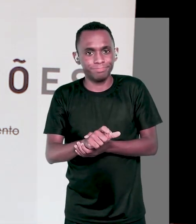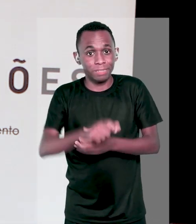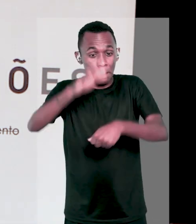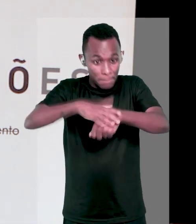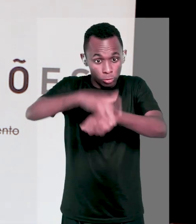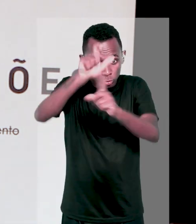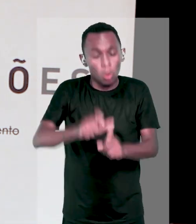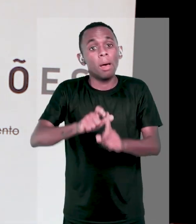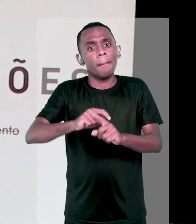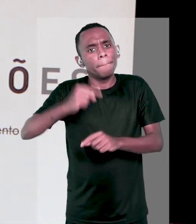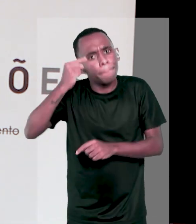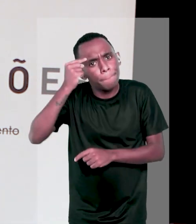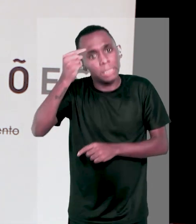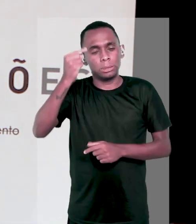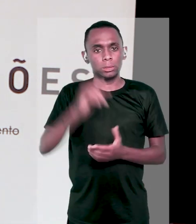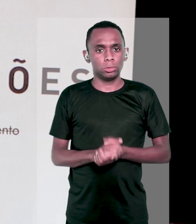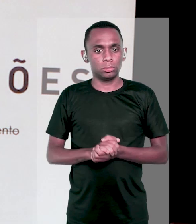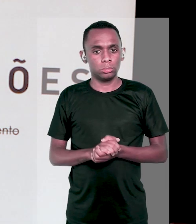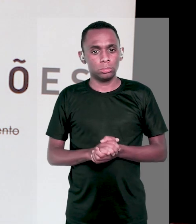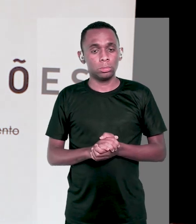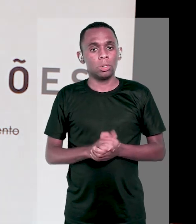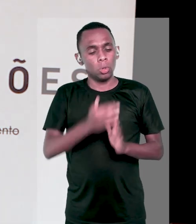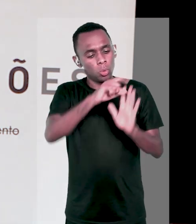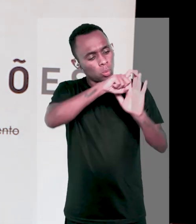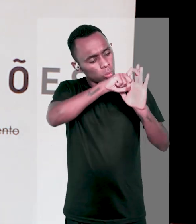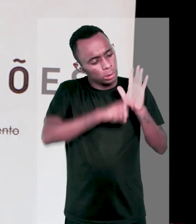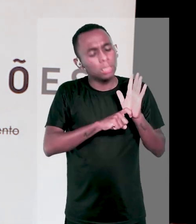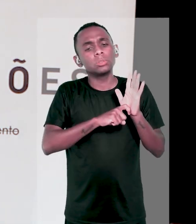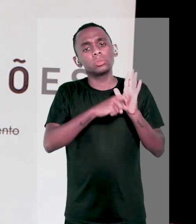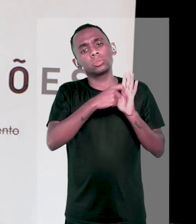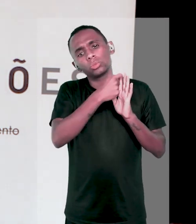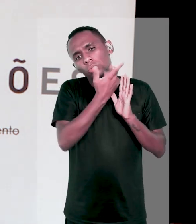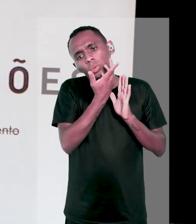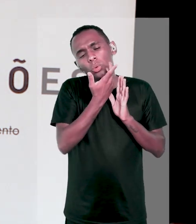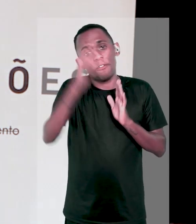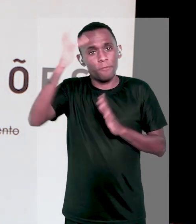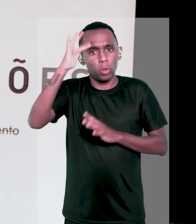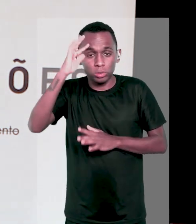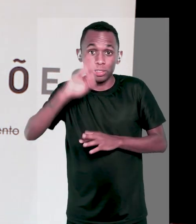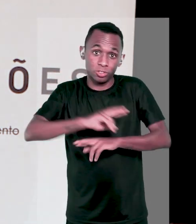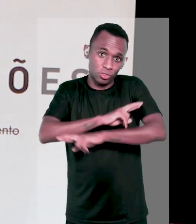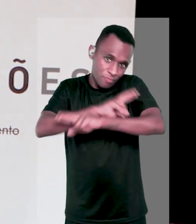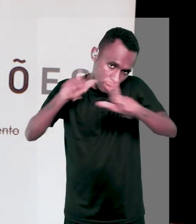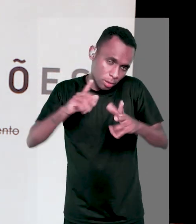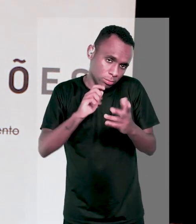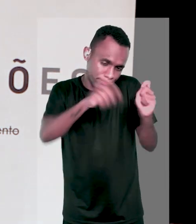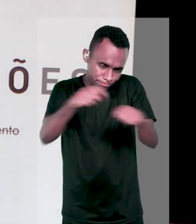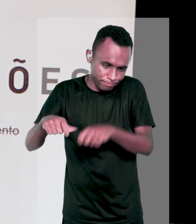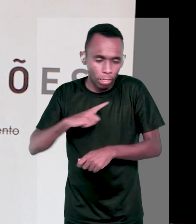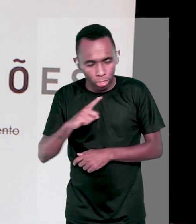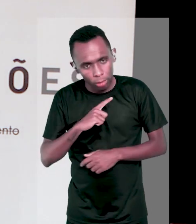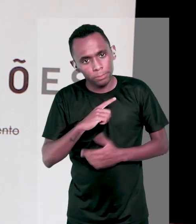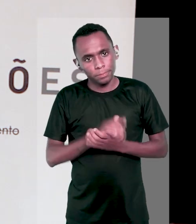sujeito pensante um pouco assim como um texto filosófico embora com uma diferença